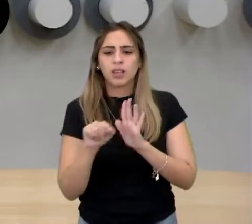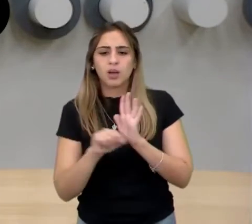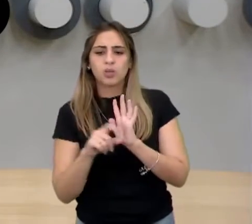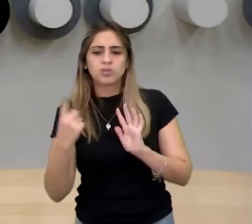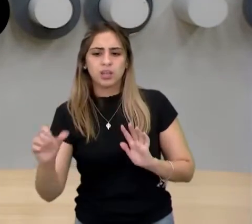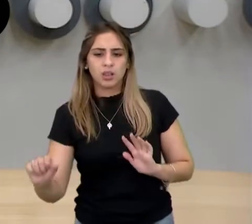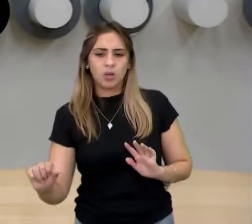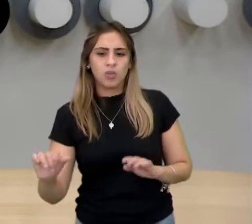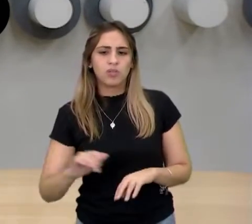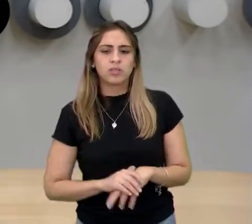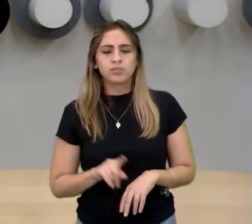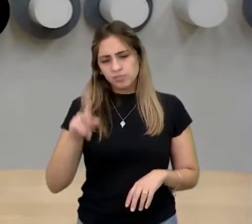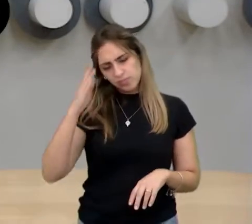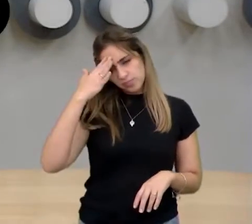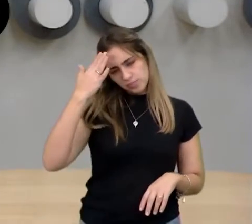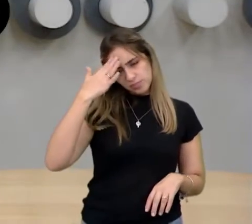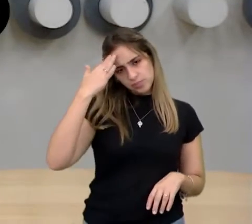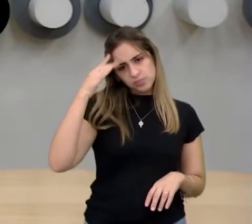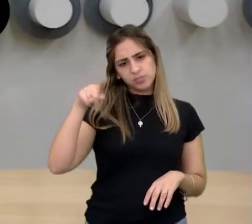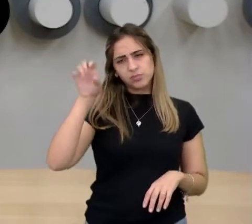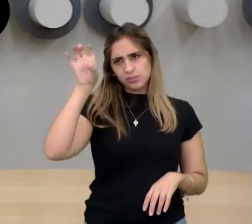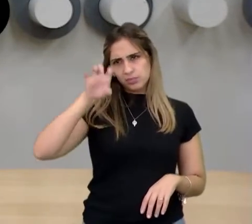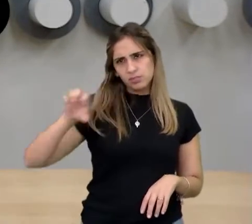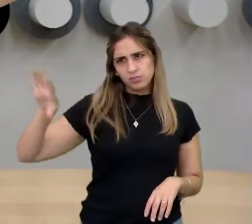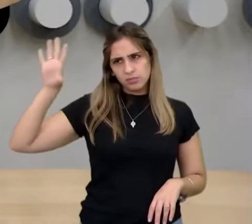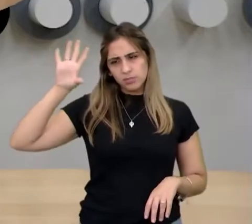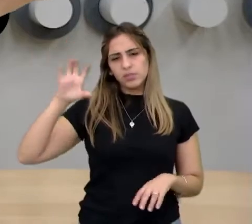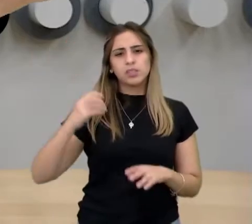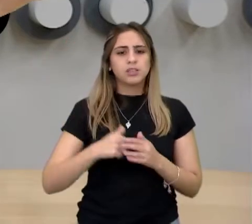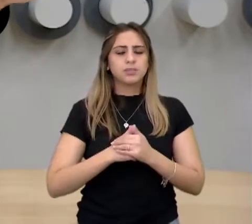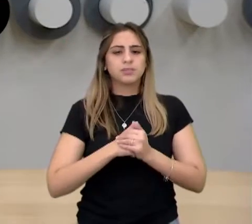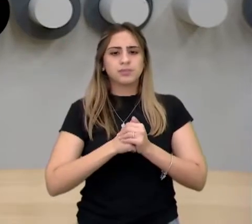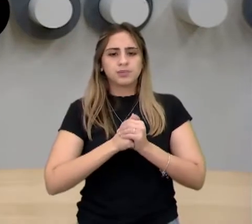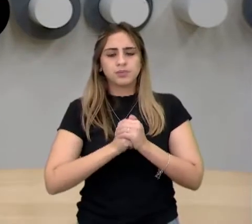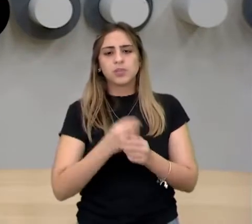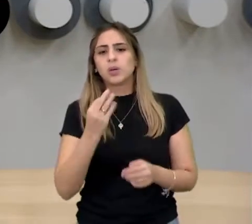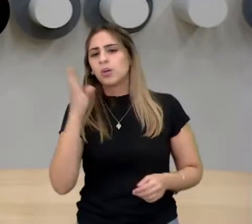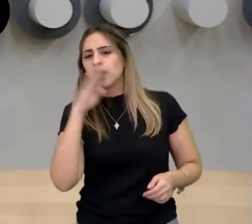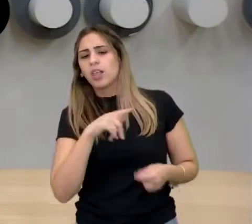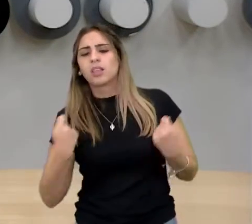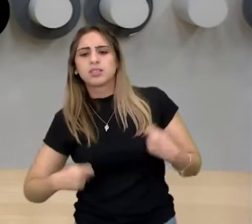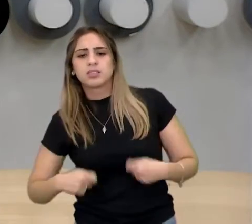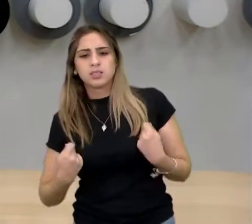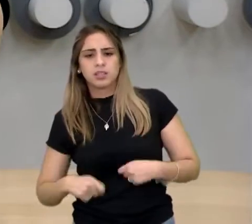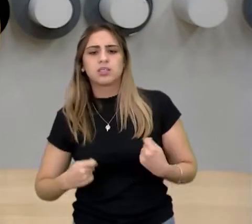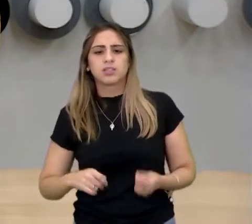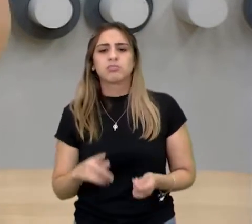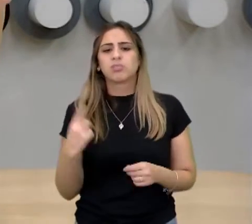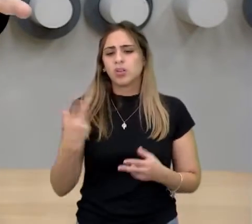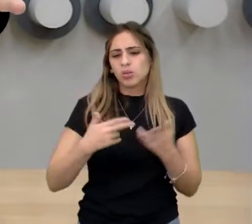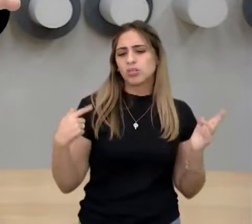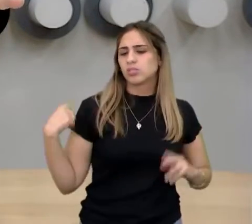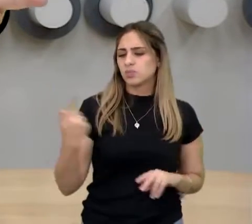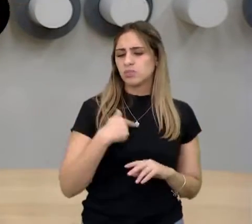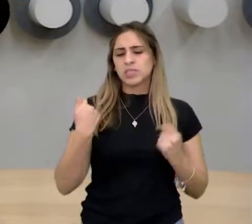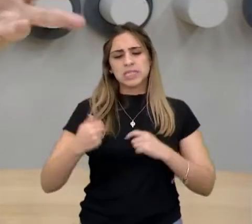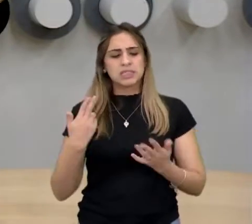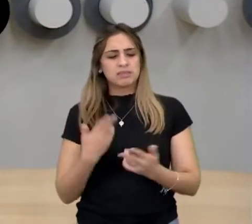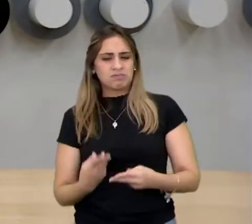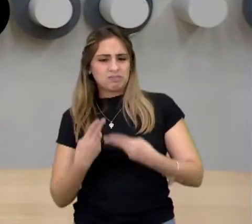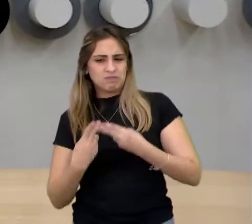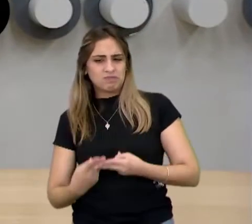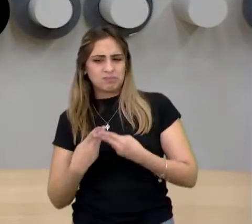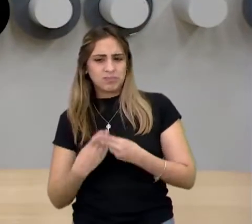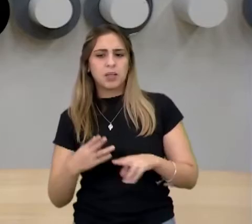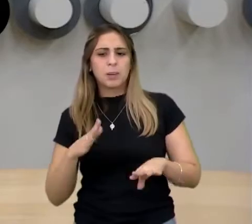XIX, que vai entender o Estado não como um mal necessário, enfim, uma coisa que a gente tem que tolerar,